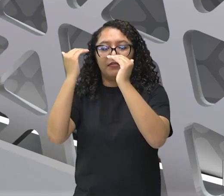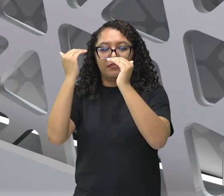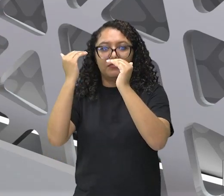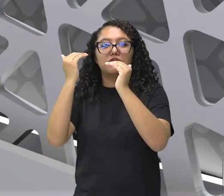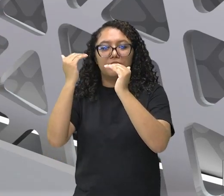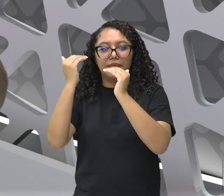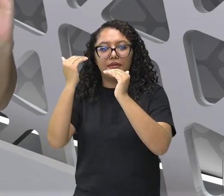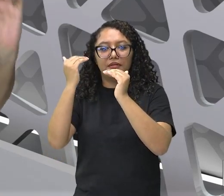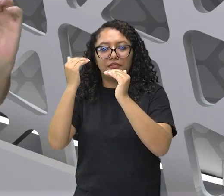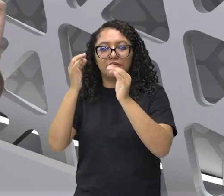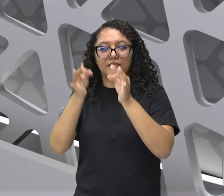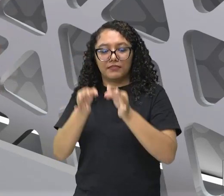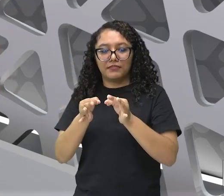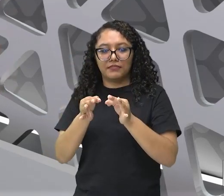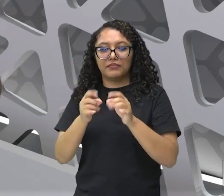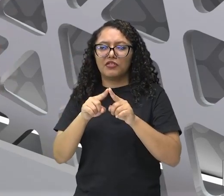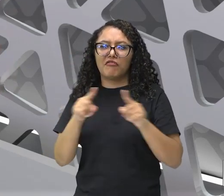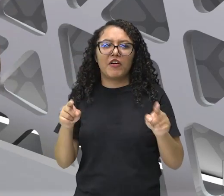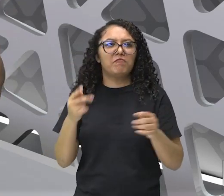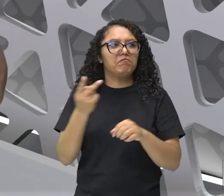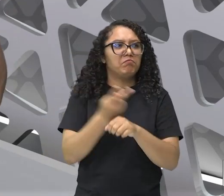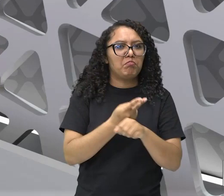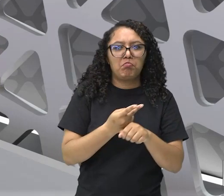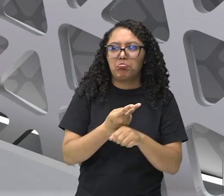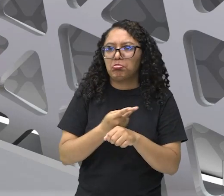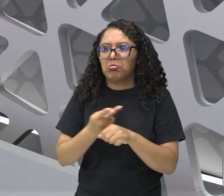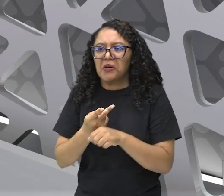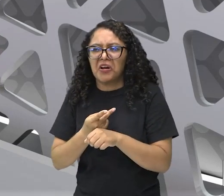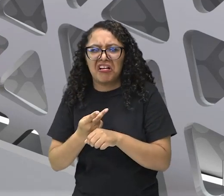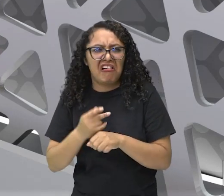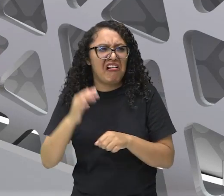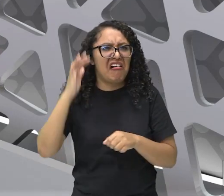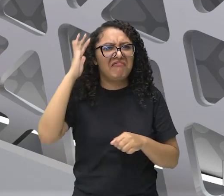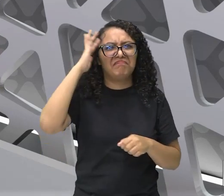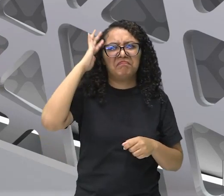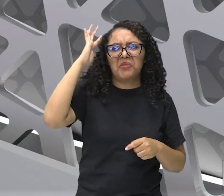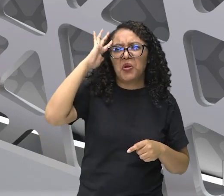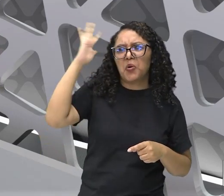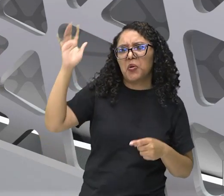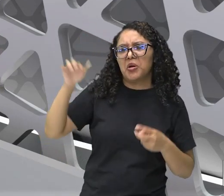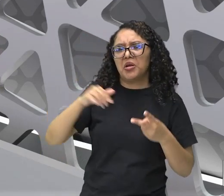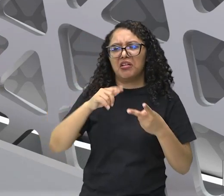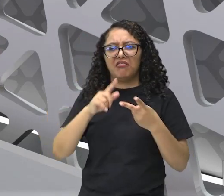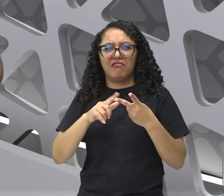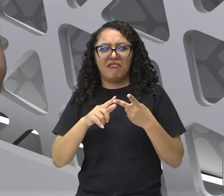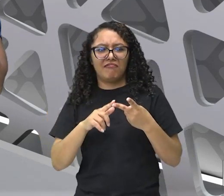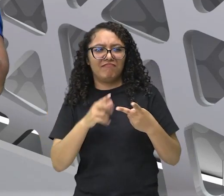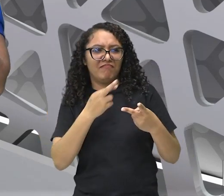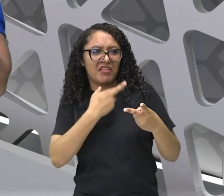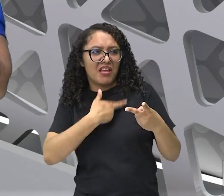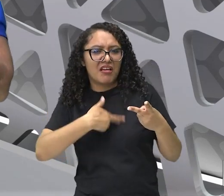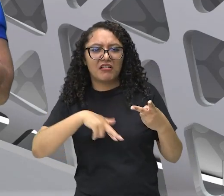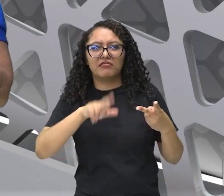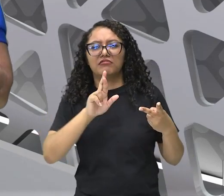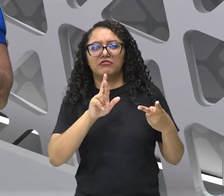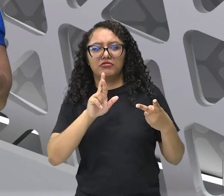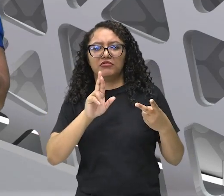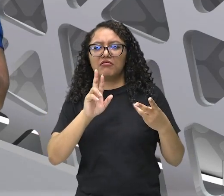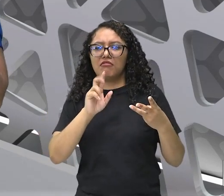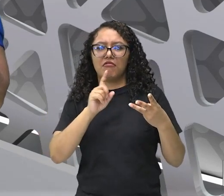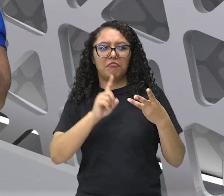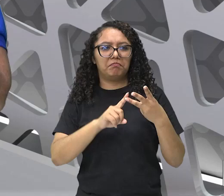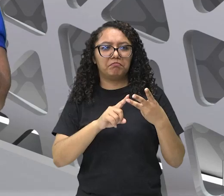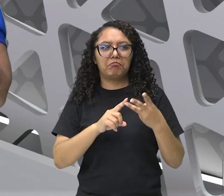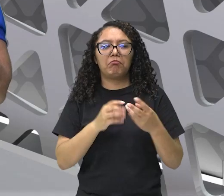Então, de uma forma, ela vai buscar através de uma teoria, pode ser uma religião, pode ser através